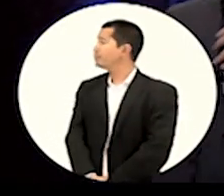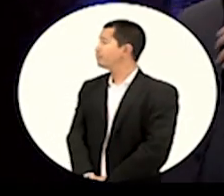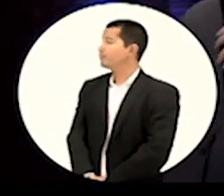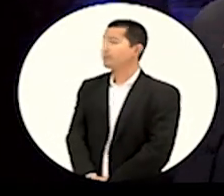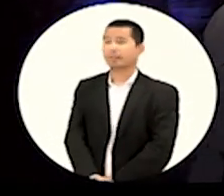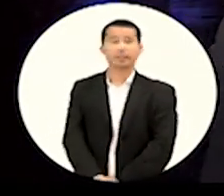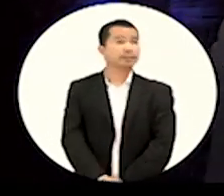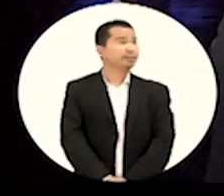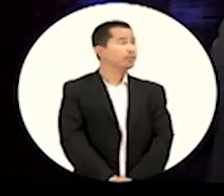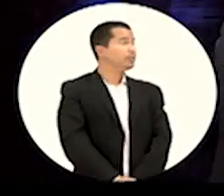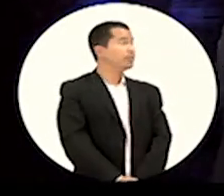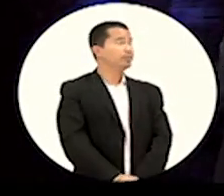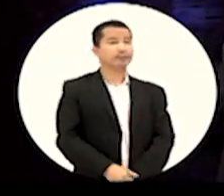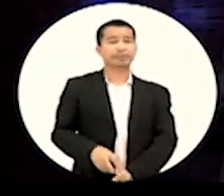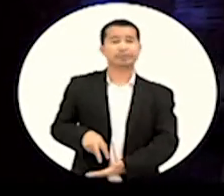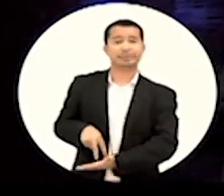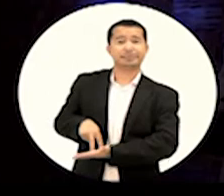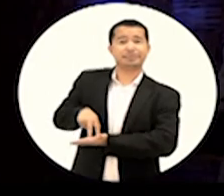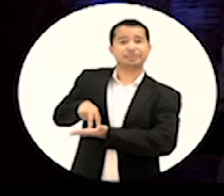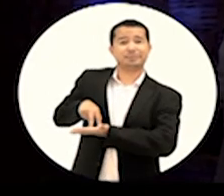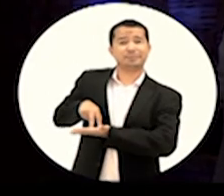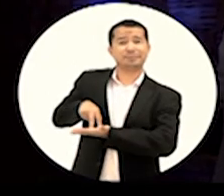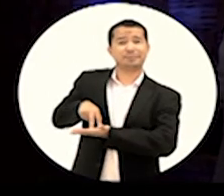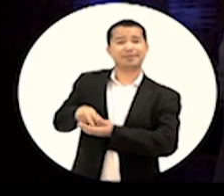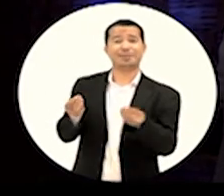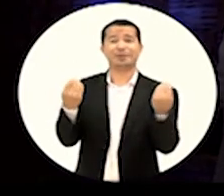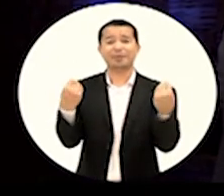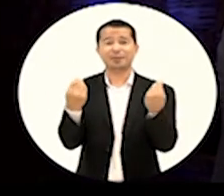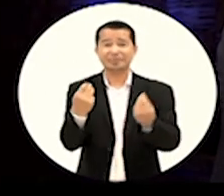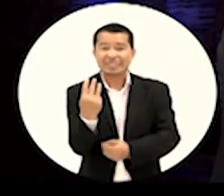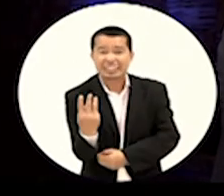ficaram 3 de pé,